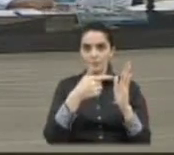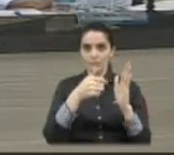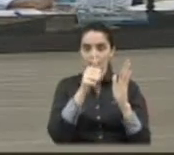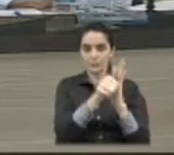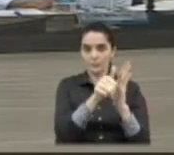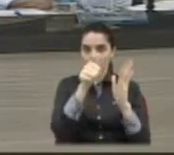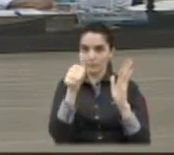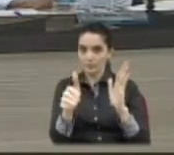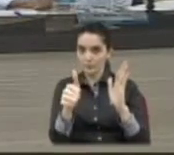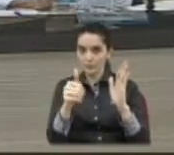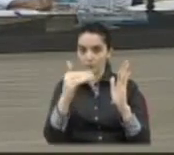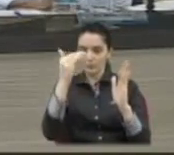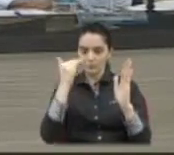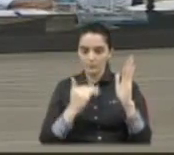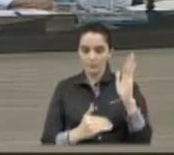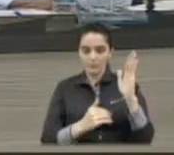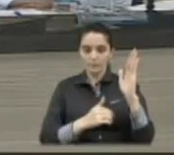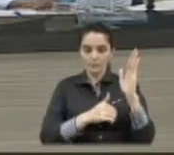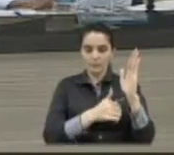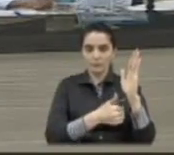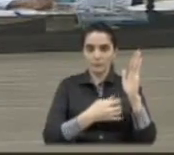11º e o 24º.